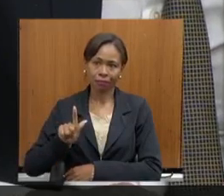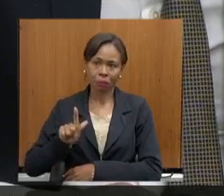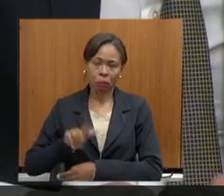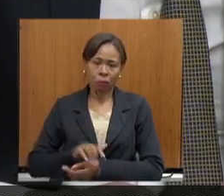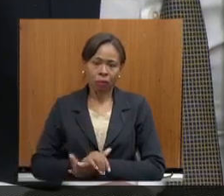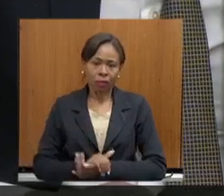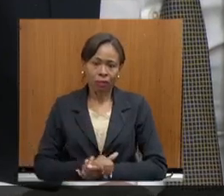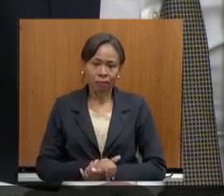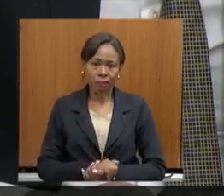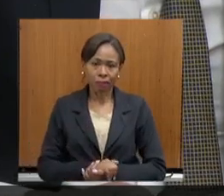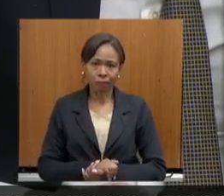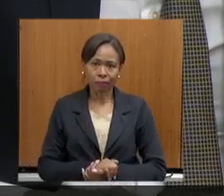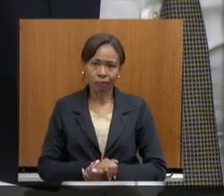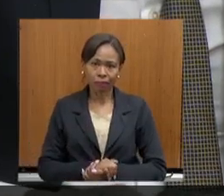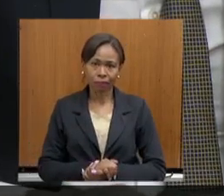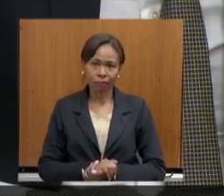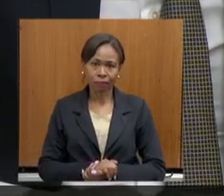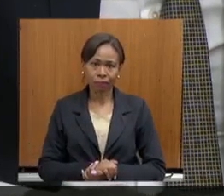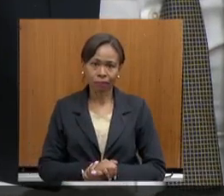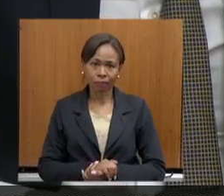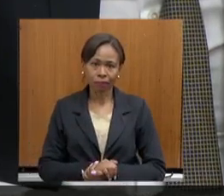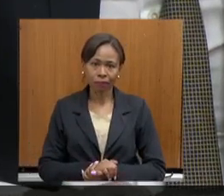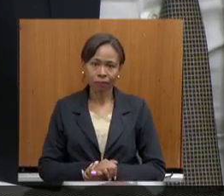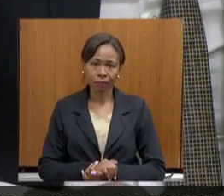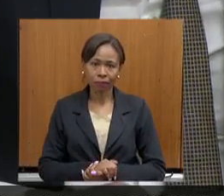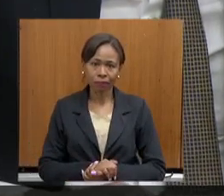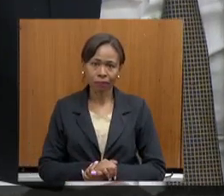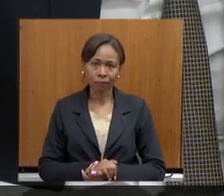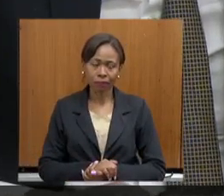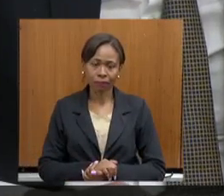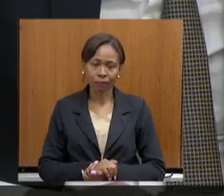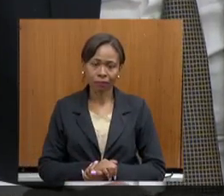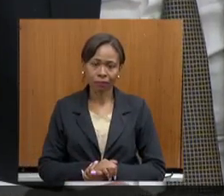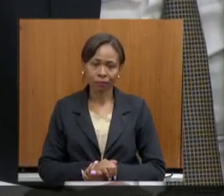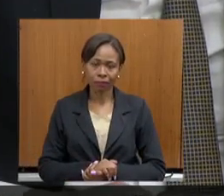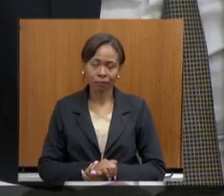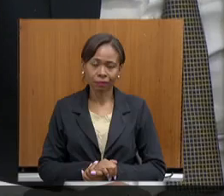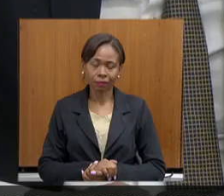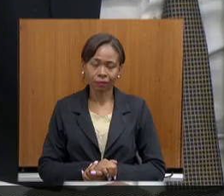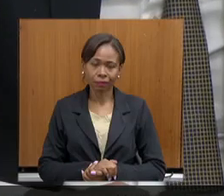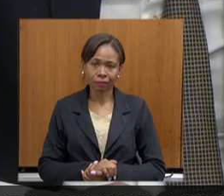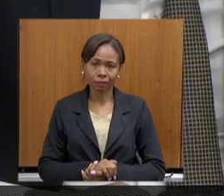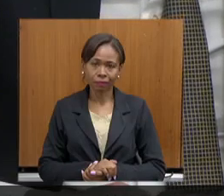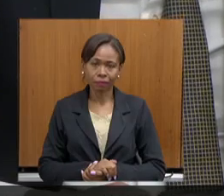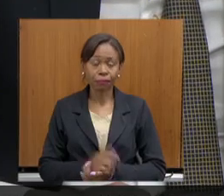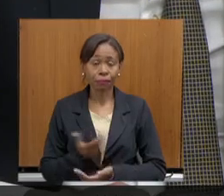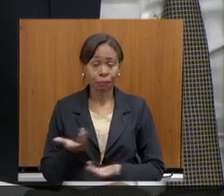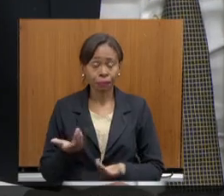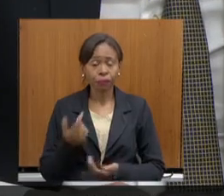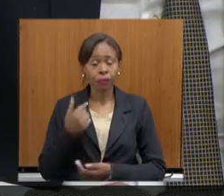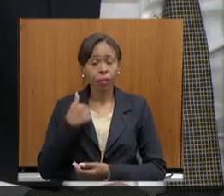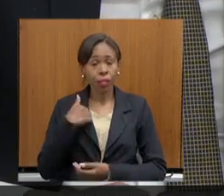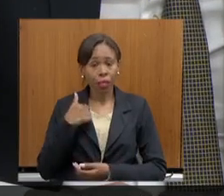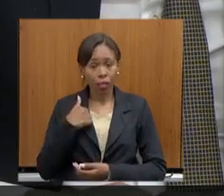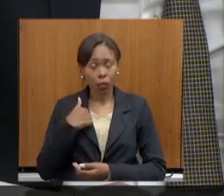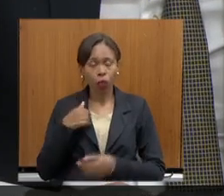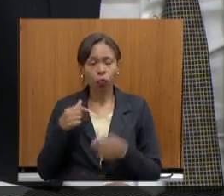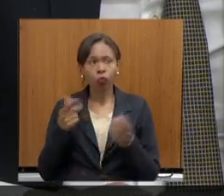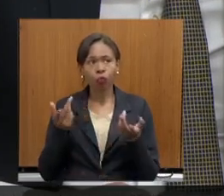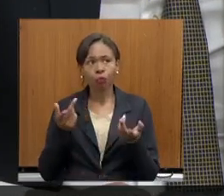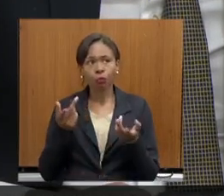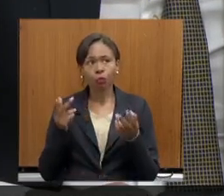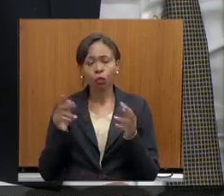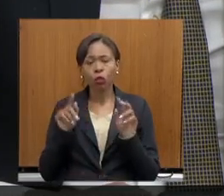aqui Oi Fernando paz ali e Presidente no tema